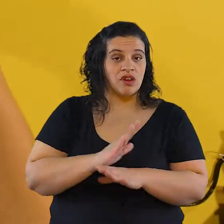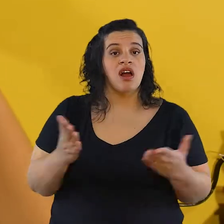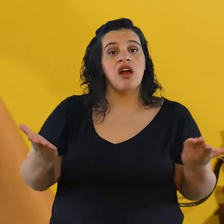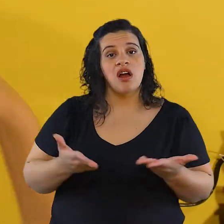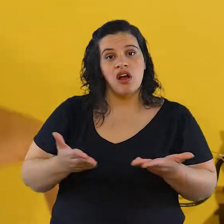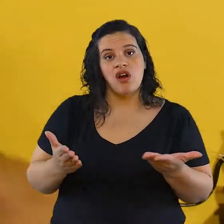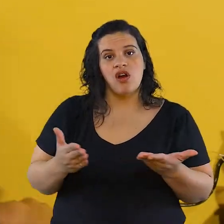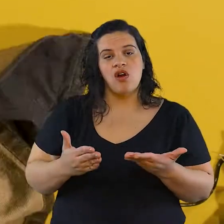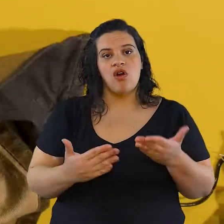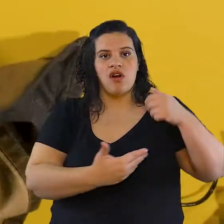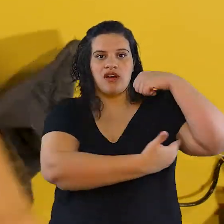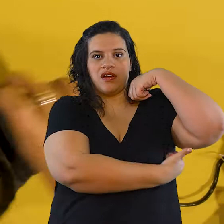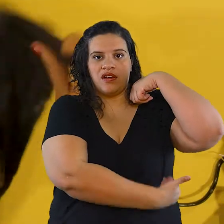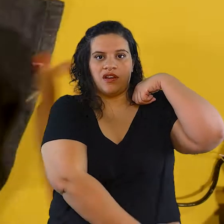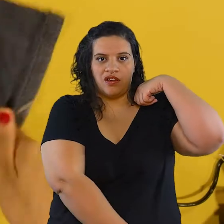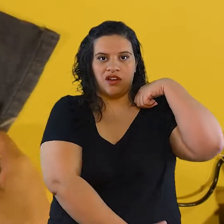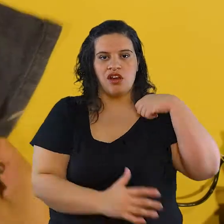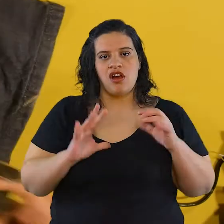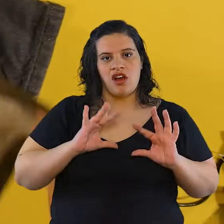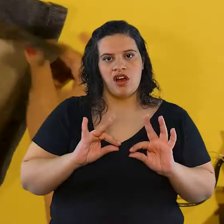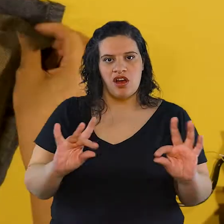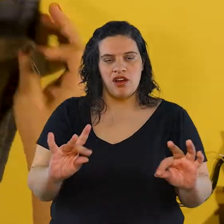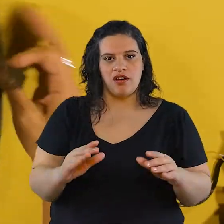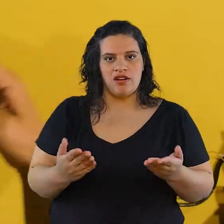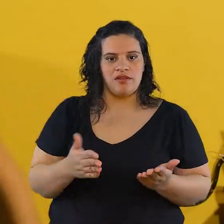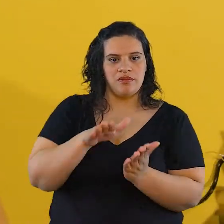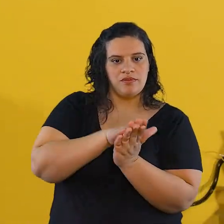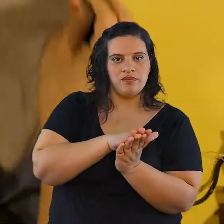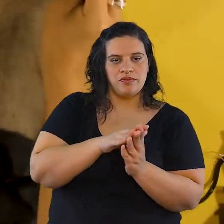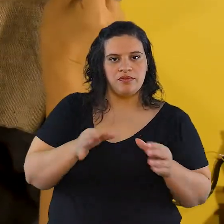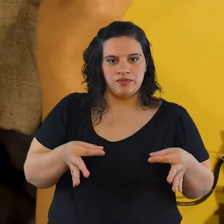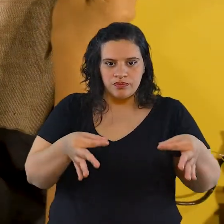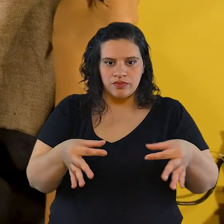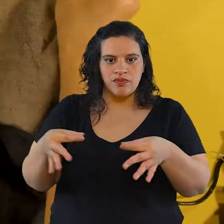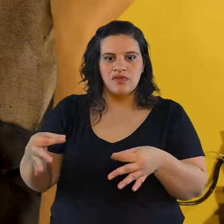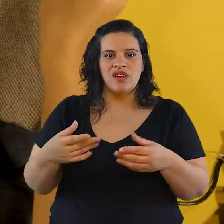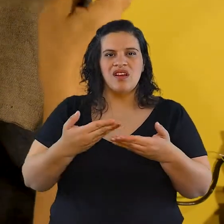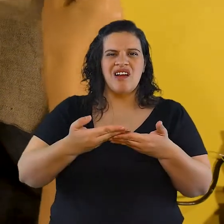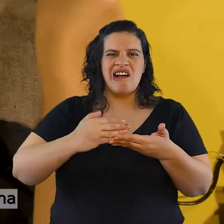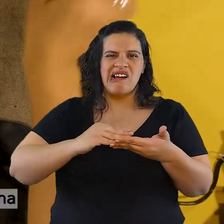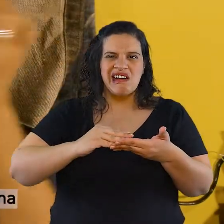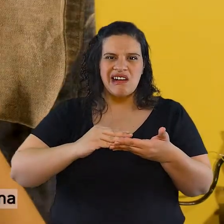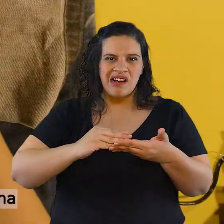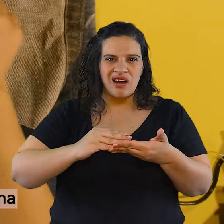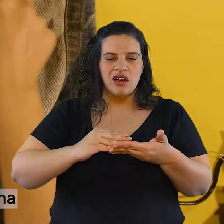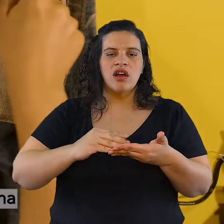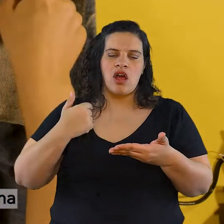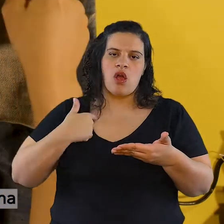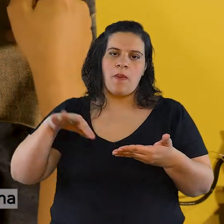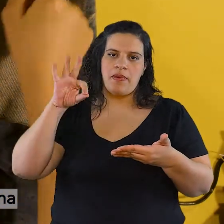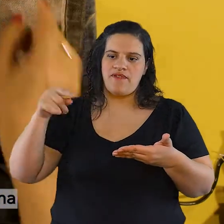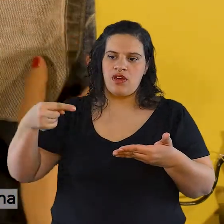Aí aqui tá feito. Agora eu vou colar a lateral, junto aqui. Como essa ponta